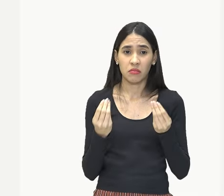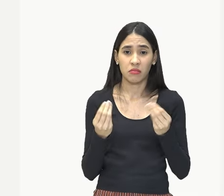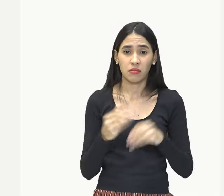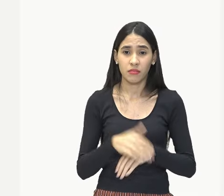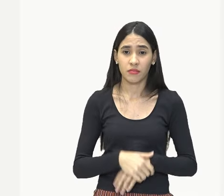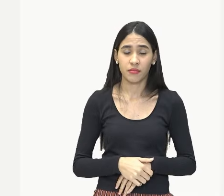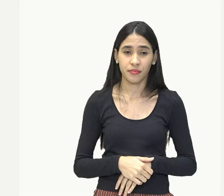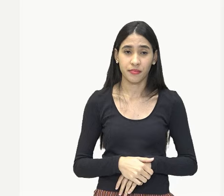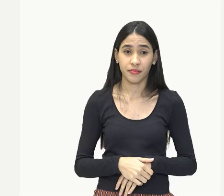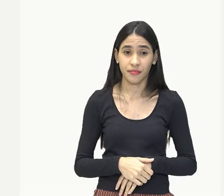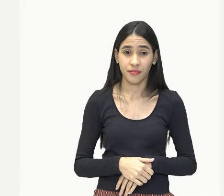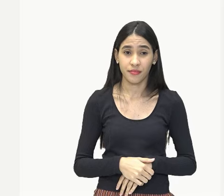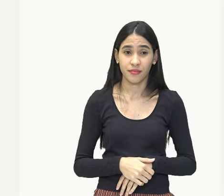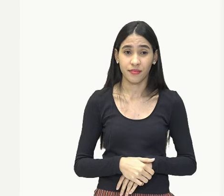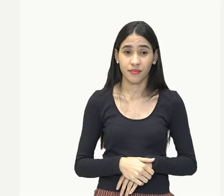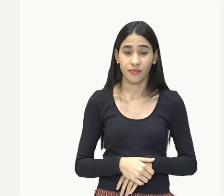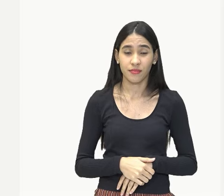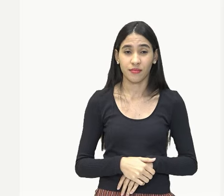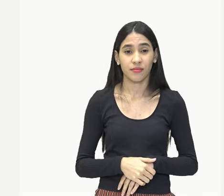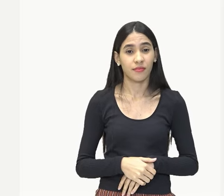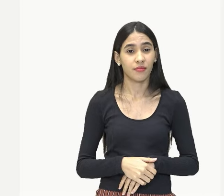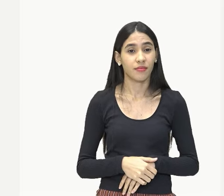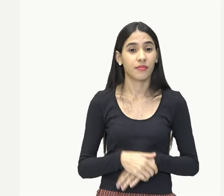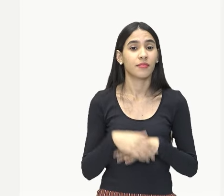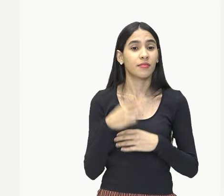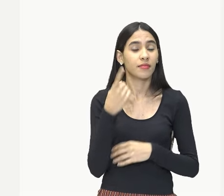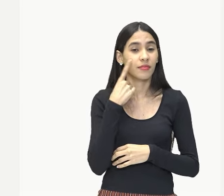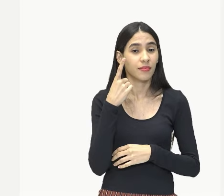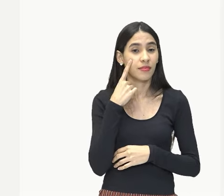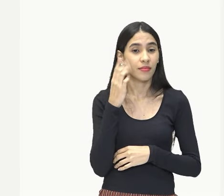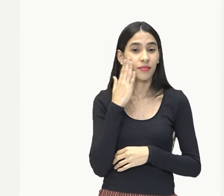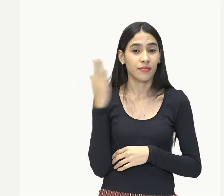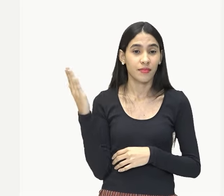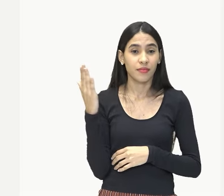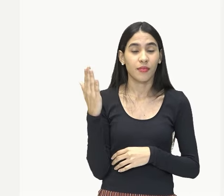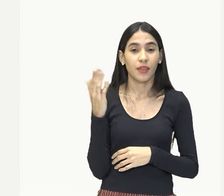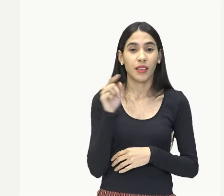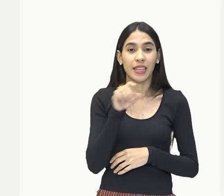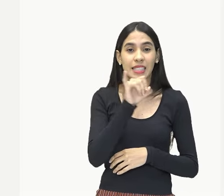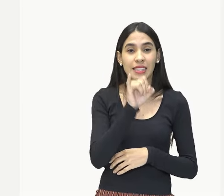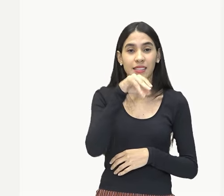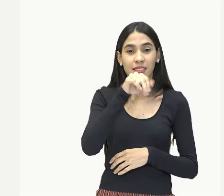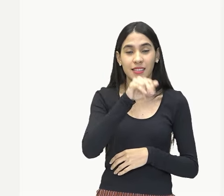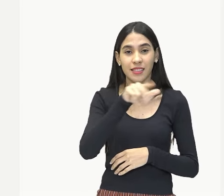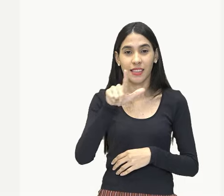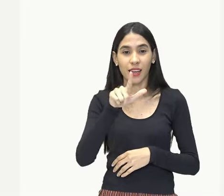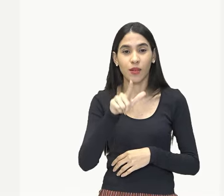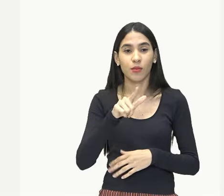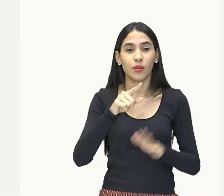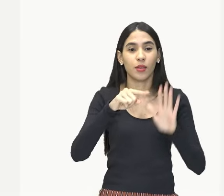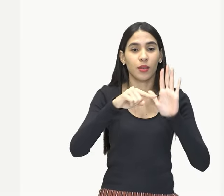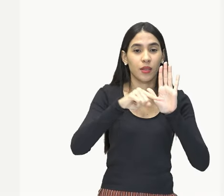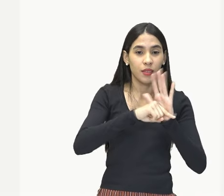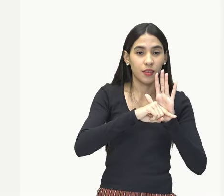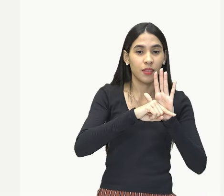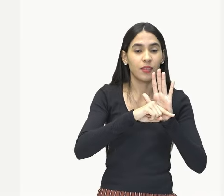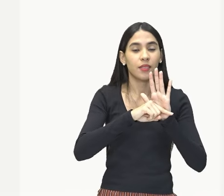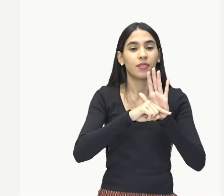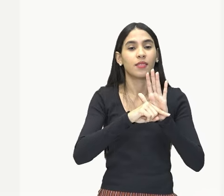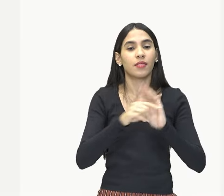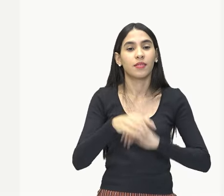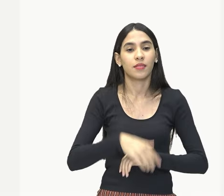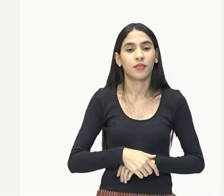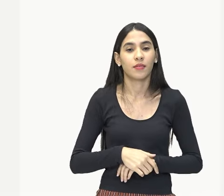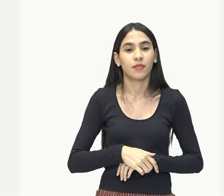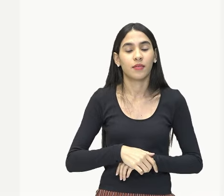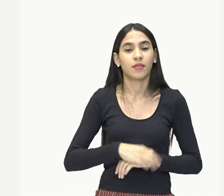Primeiro passo, tá? Observe aí o sinal de cada um. O primeiro é negativo,